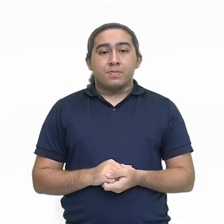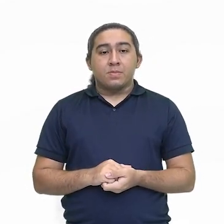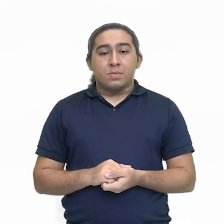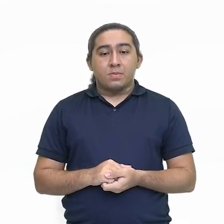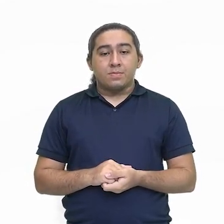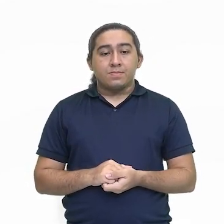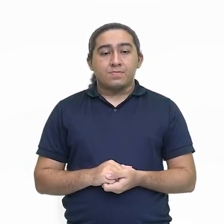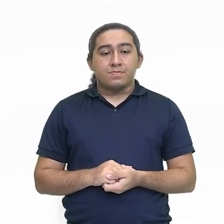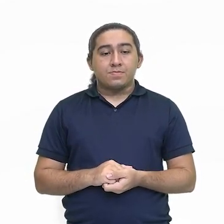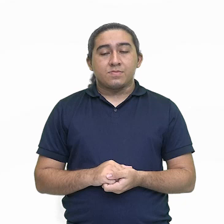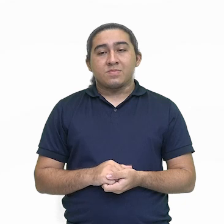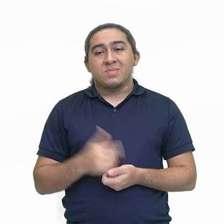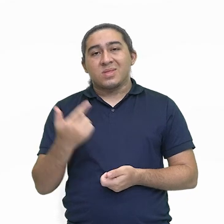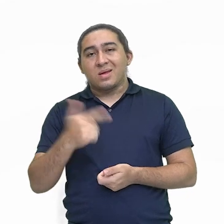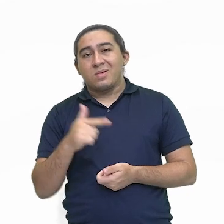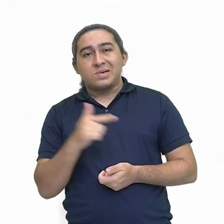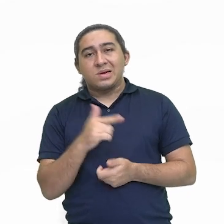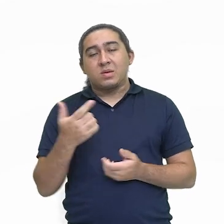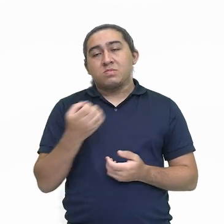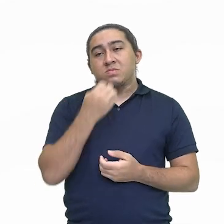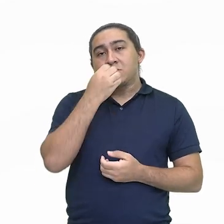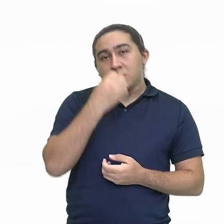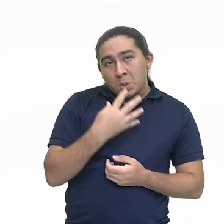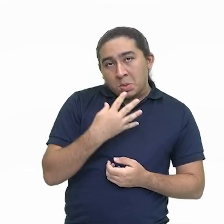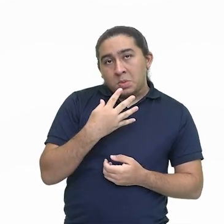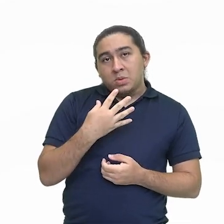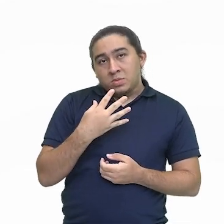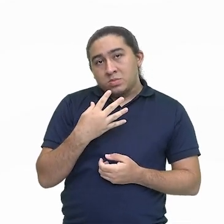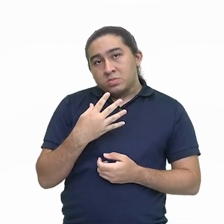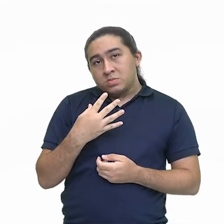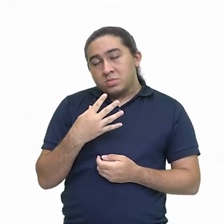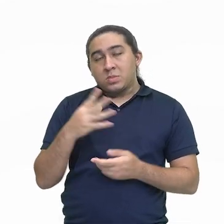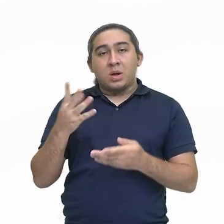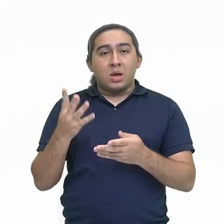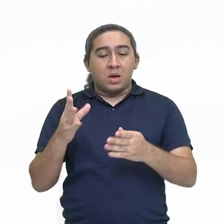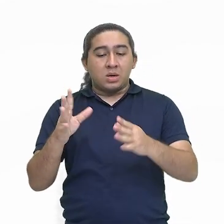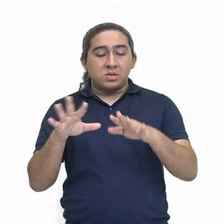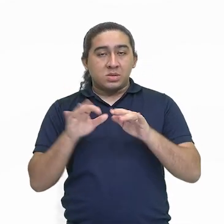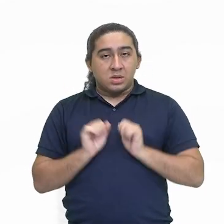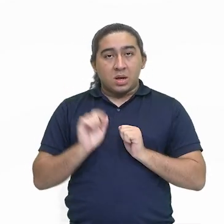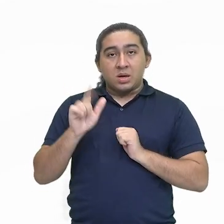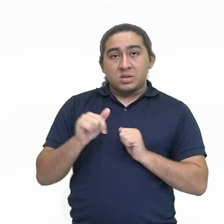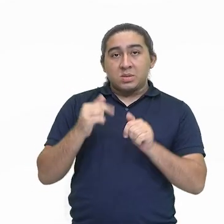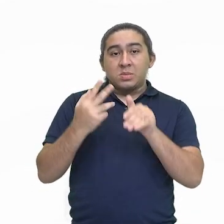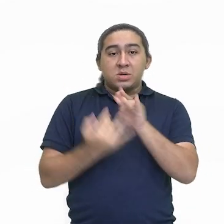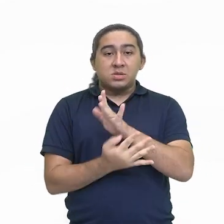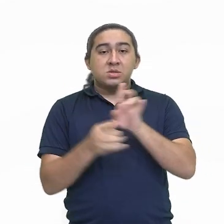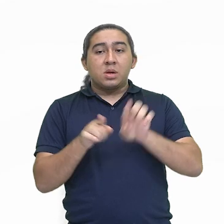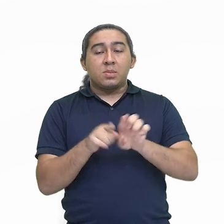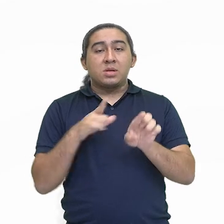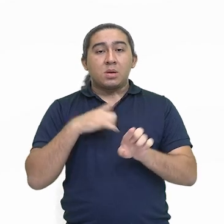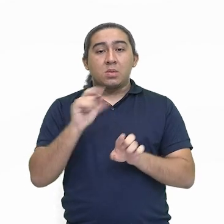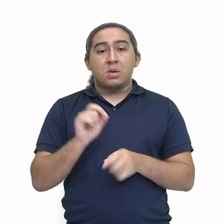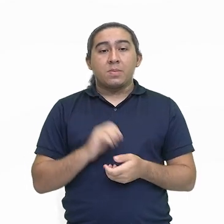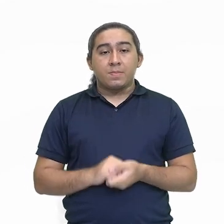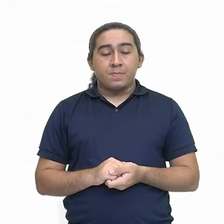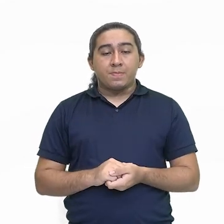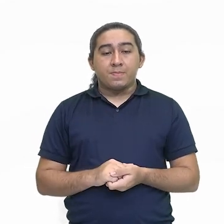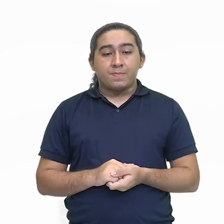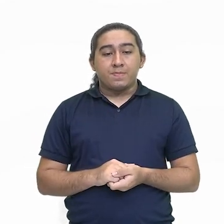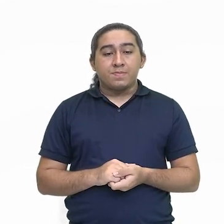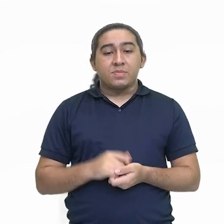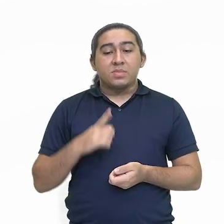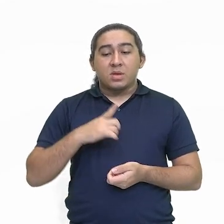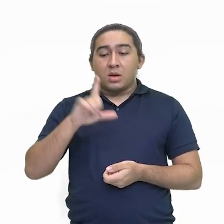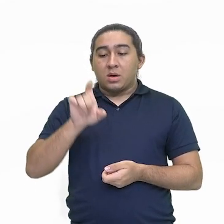eles acabam não recebendo tão bem esses migrantes. E aí a gente chega e fala sobre a xenofobia, que nada mais é